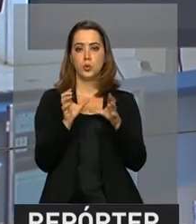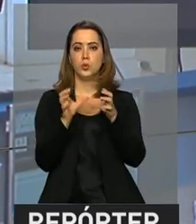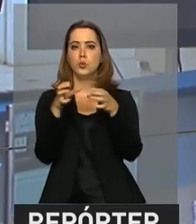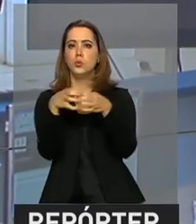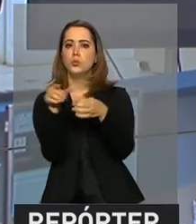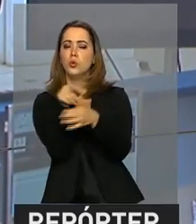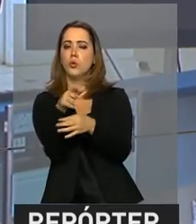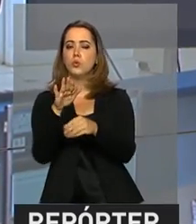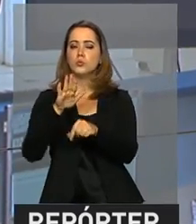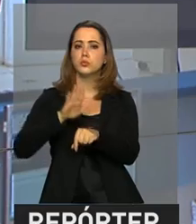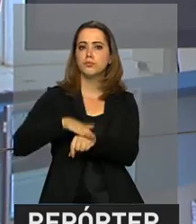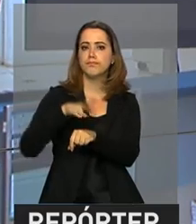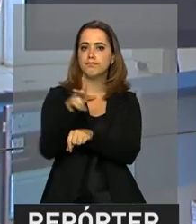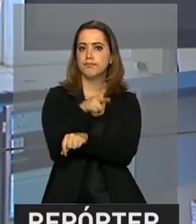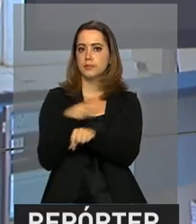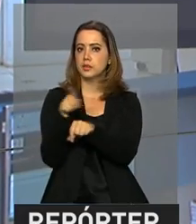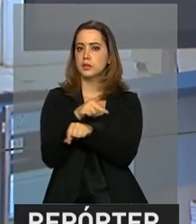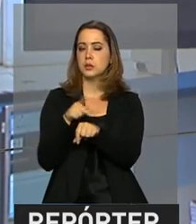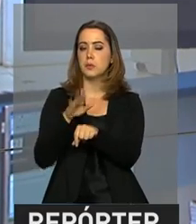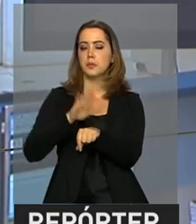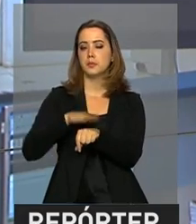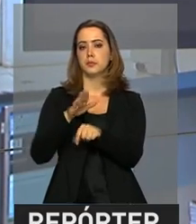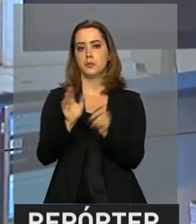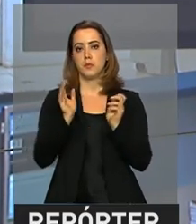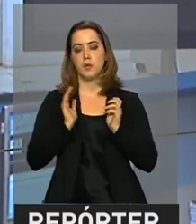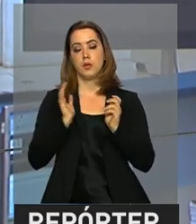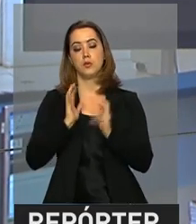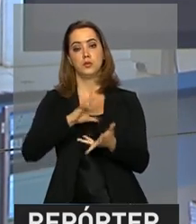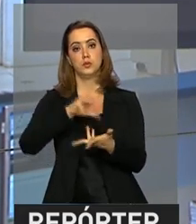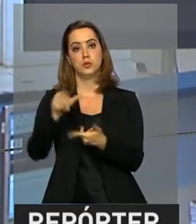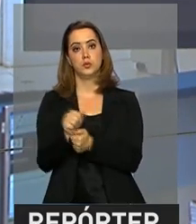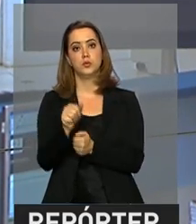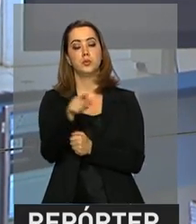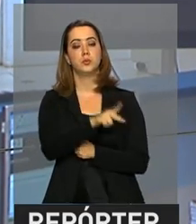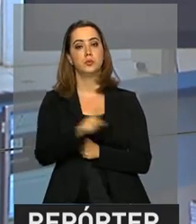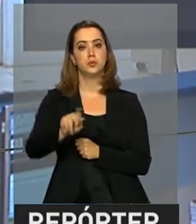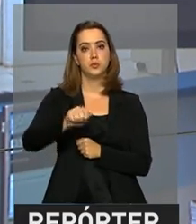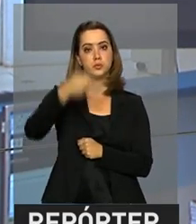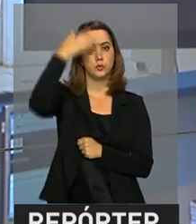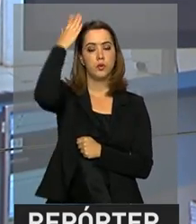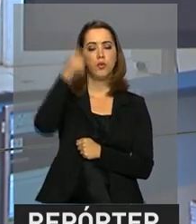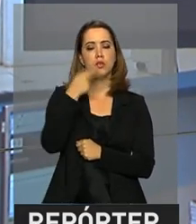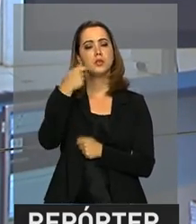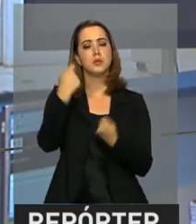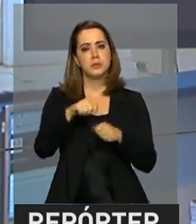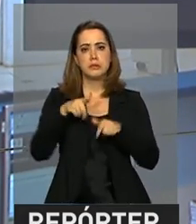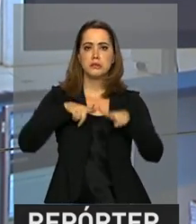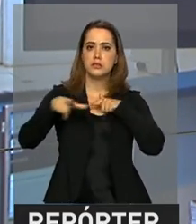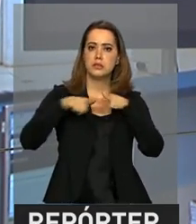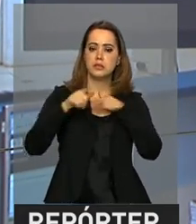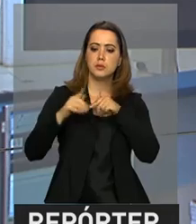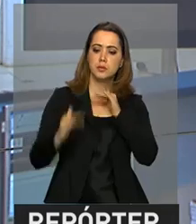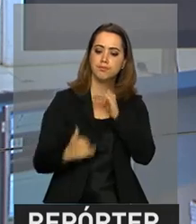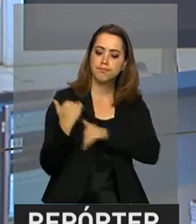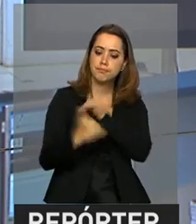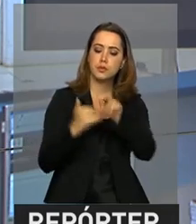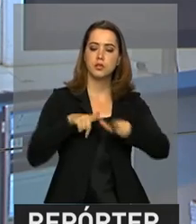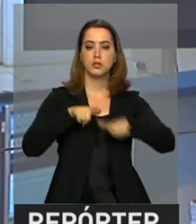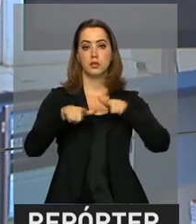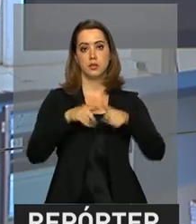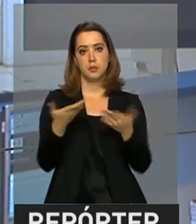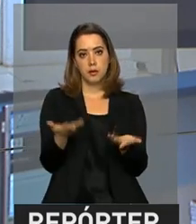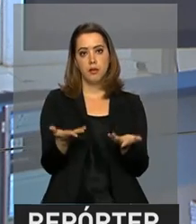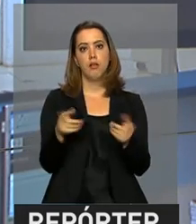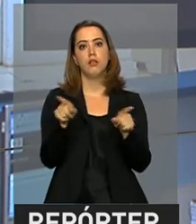maiores economias do mundo, o presidente Michel Temer disse que é importante agir para criar empregos. Além disso, defendeu o envolvimento de todos